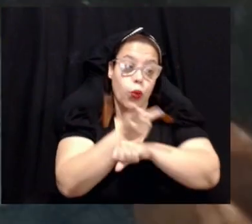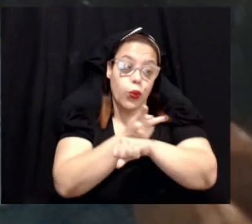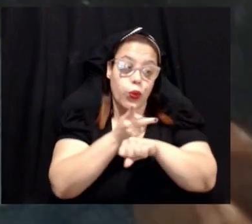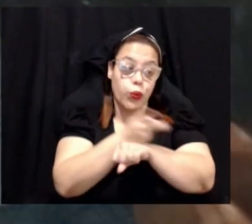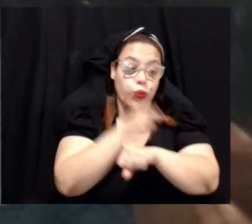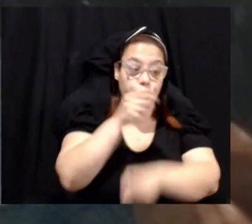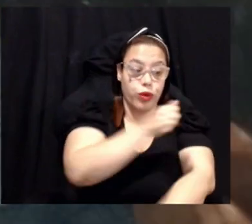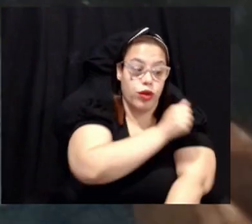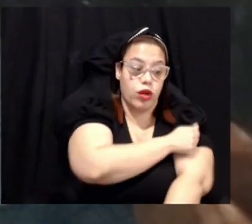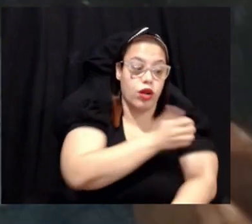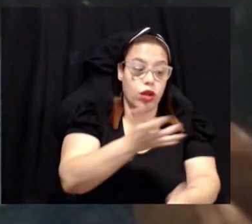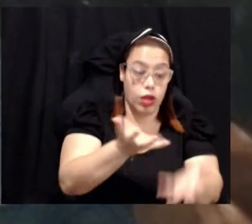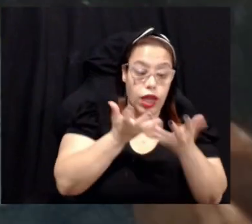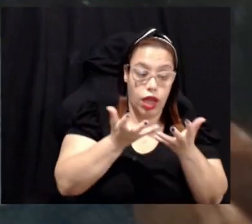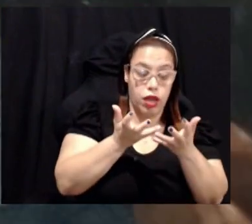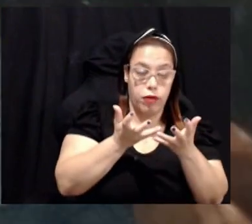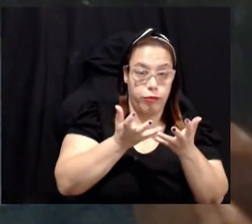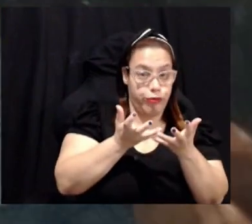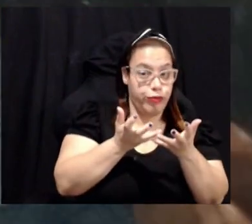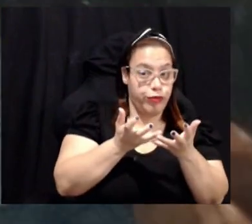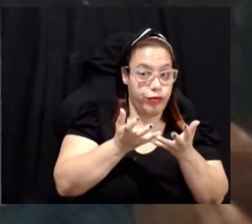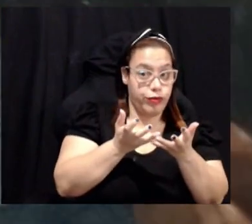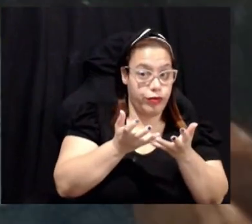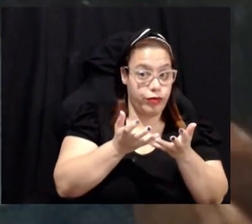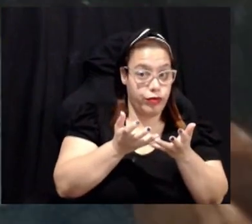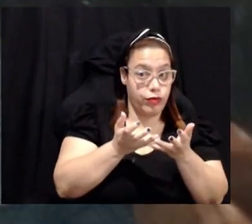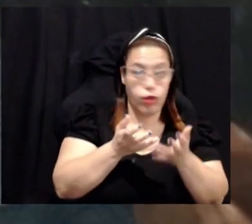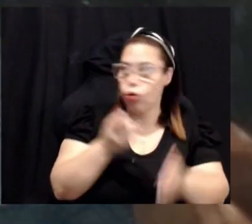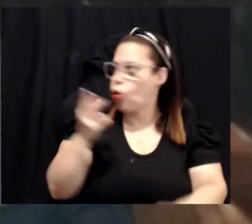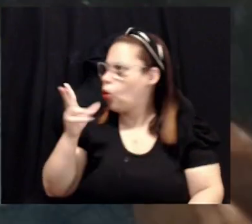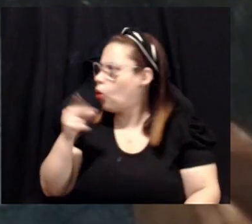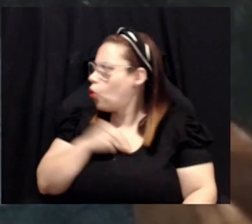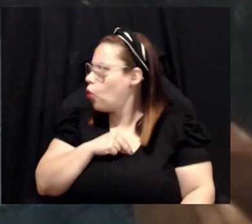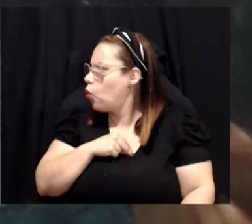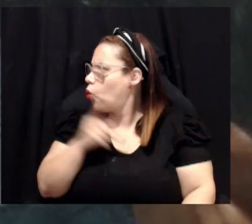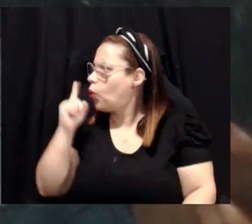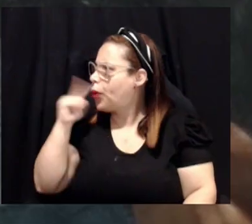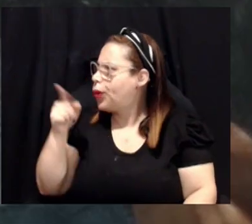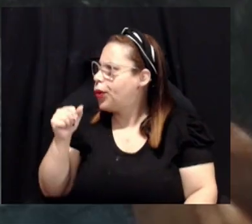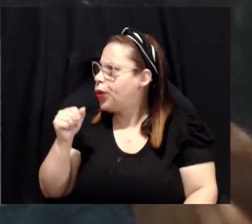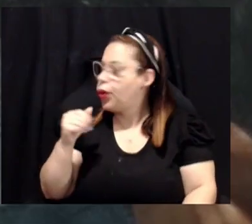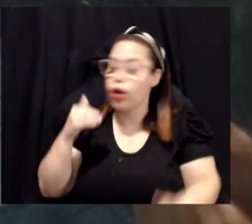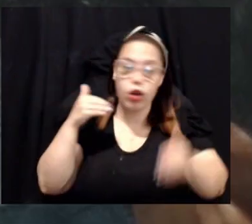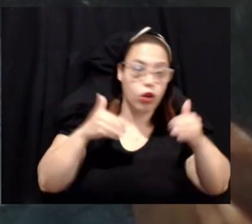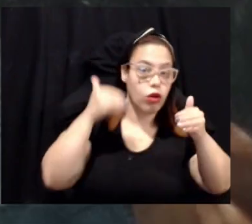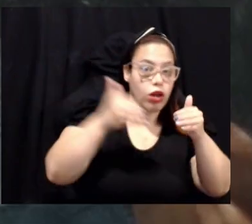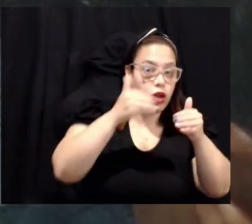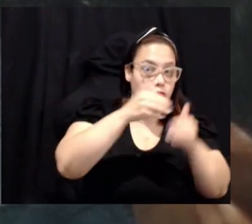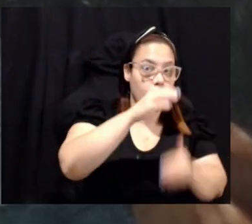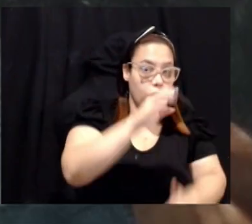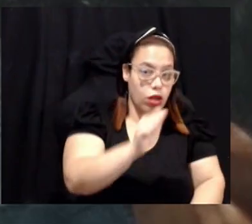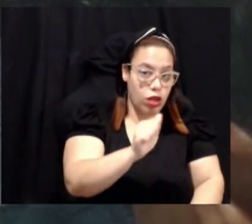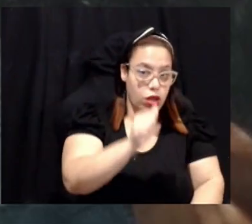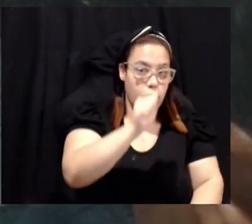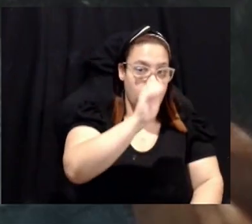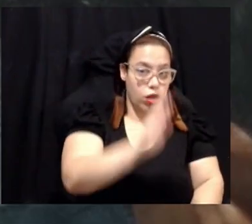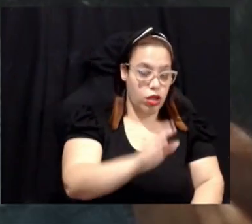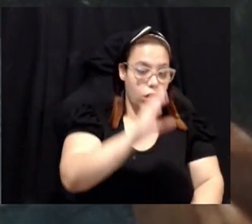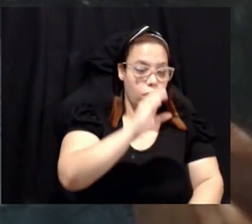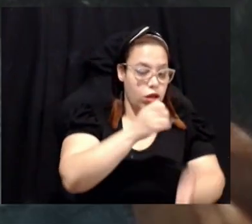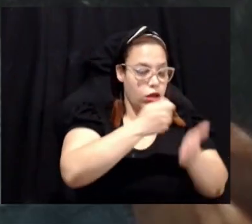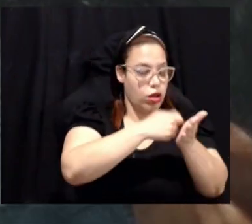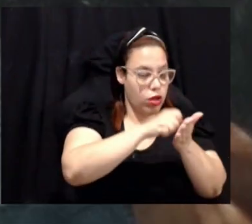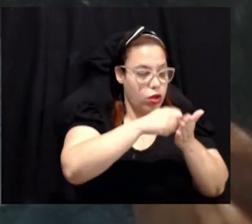tem. O letramento, ele vem na sequência da alfabetização, que é a parte do desenvolvimento